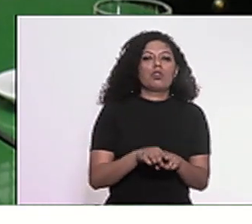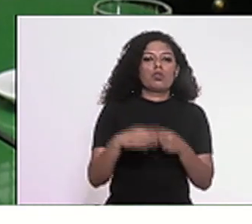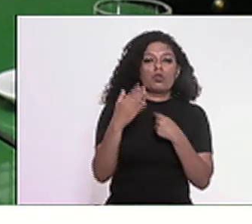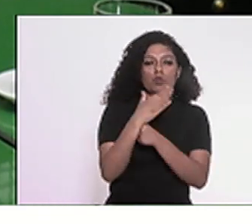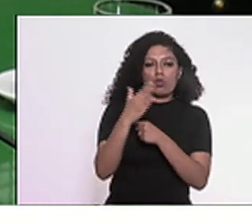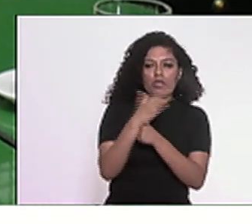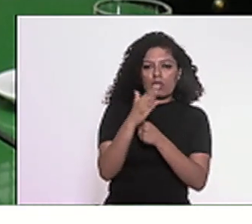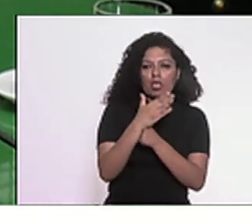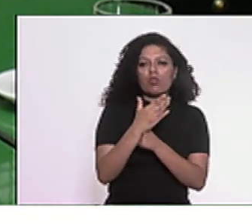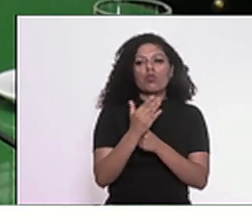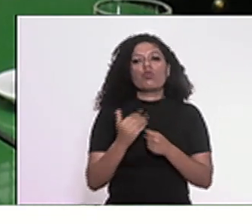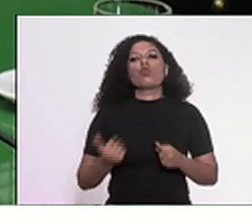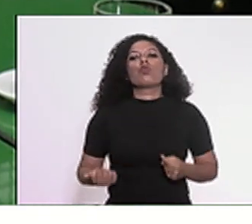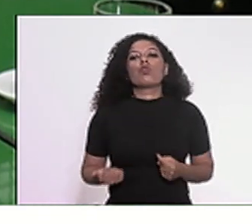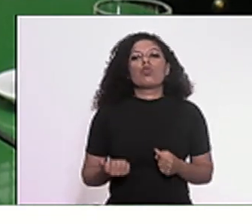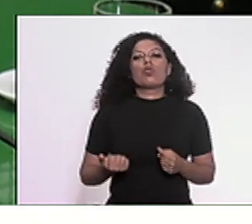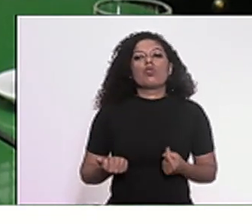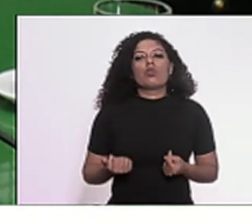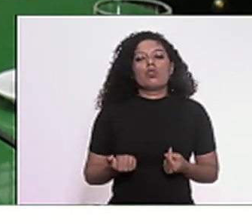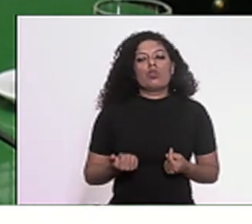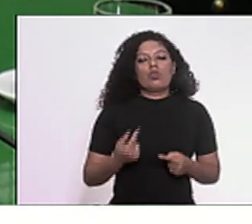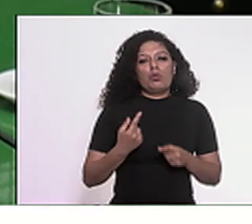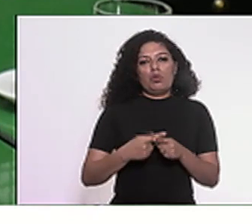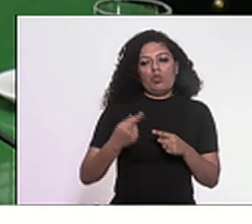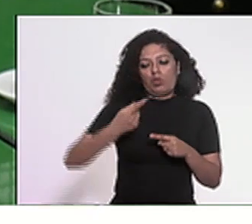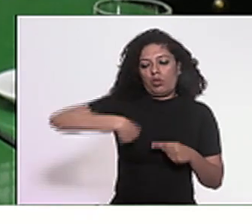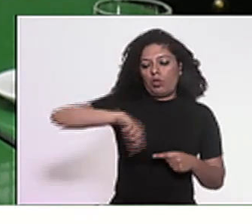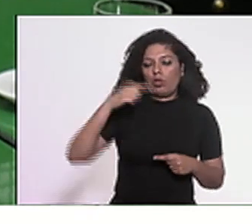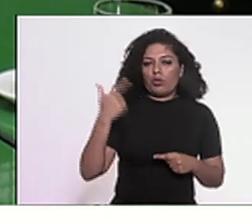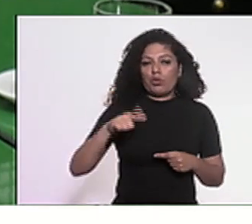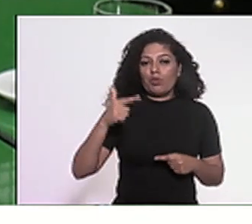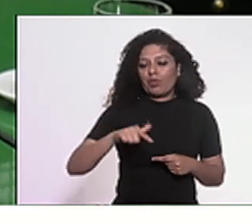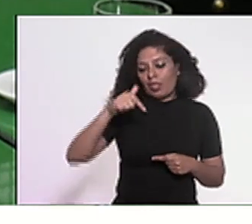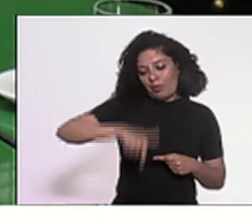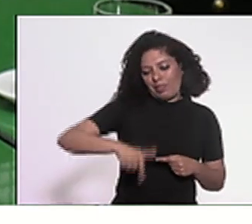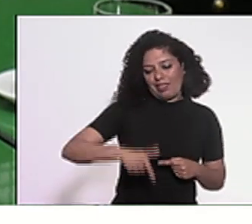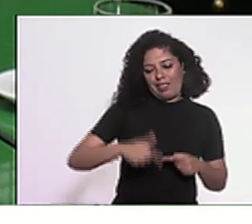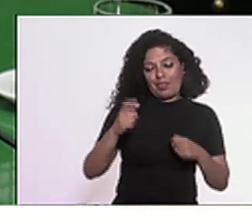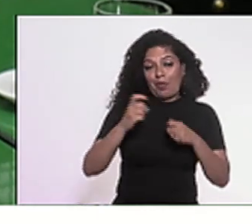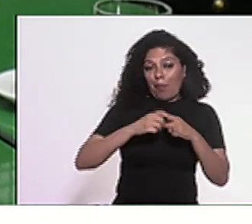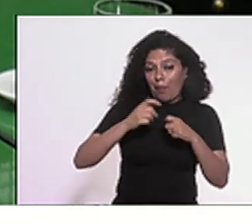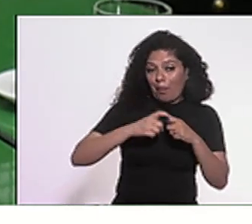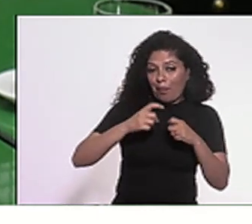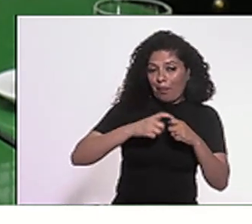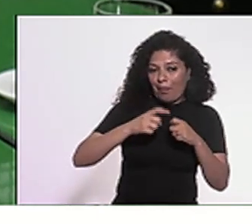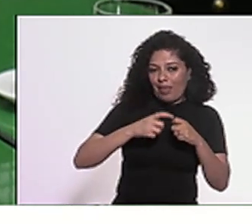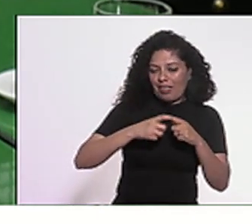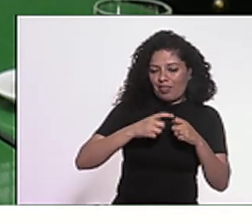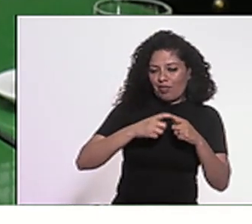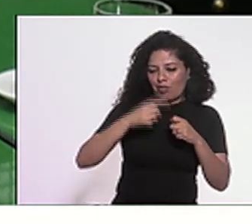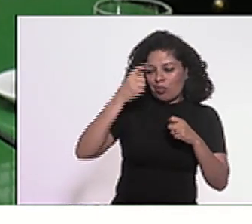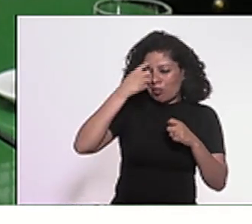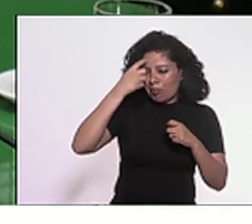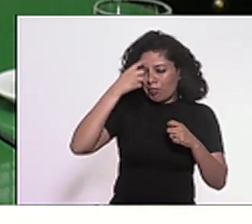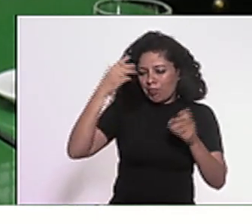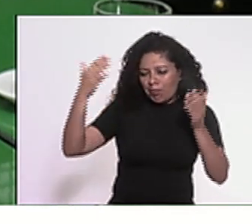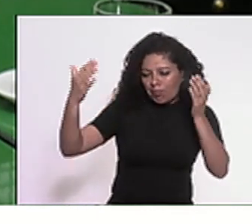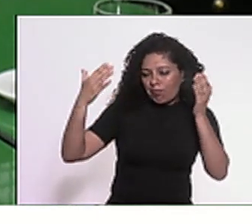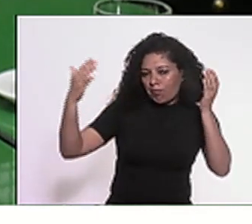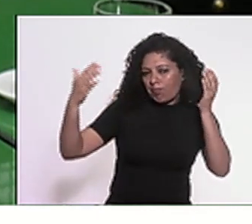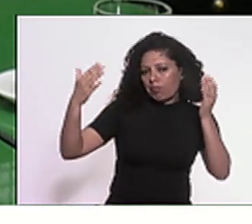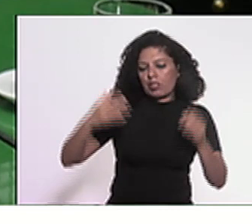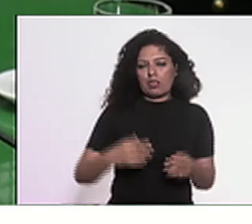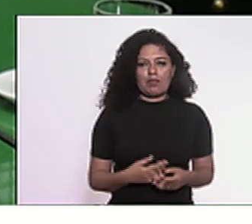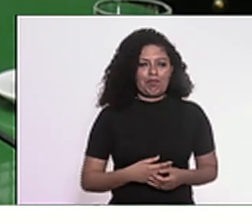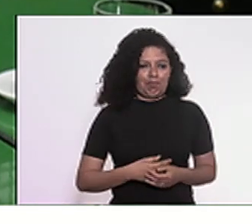sua estrutura, em virtude da gente aqui não ter, né, um psicólogo dentro da própria Assembleia para poder cuidar disso. Então,